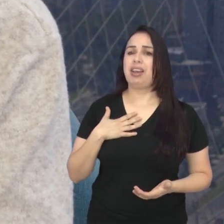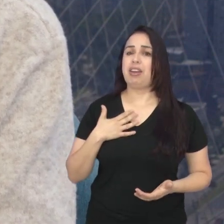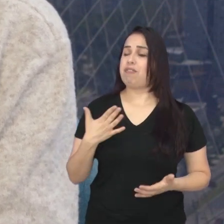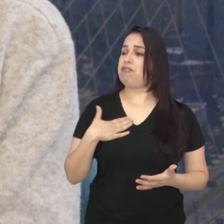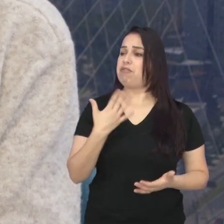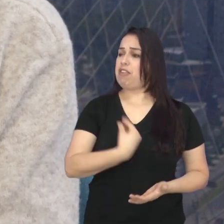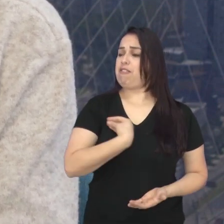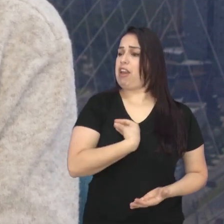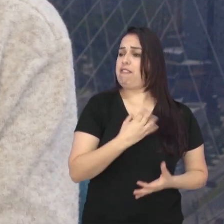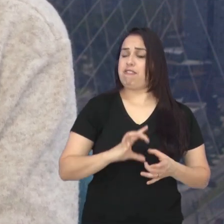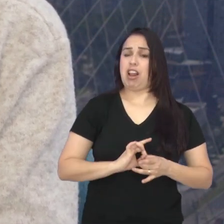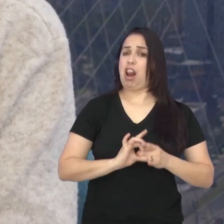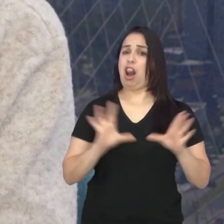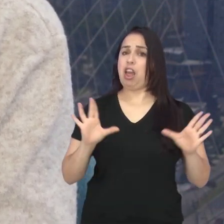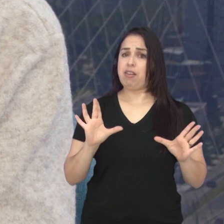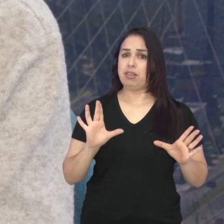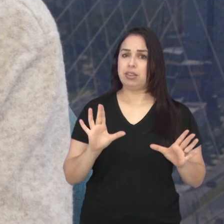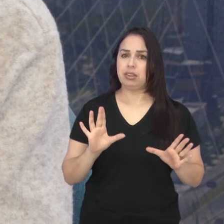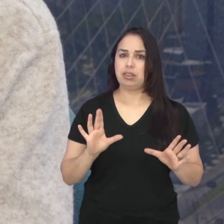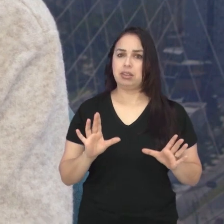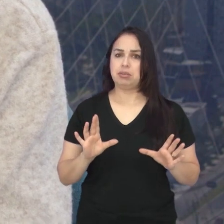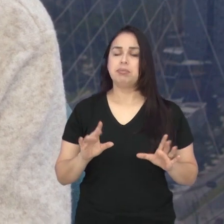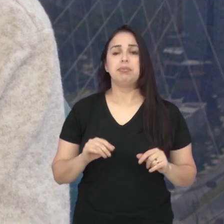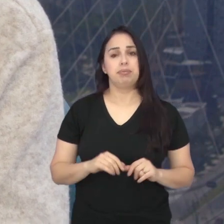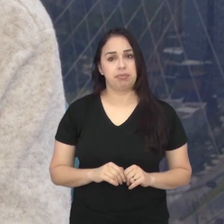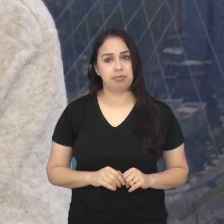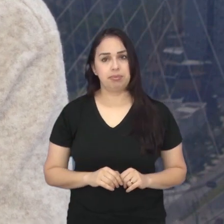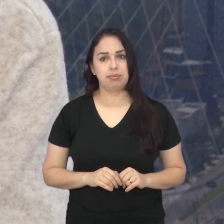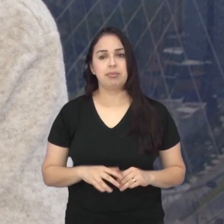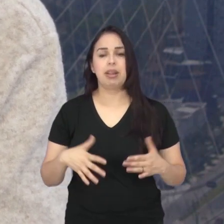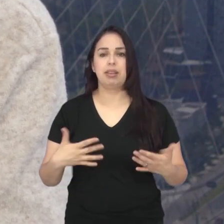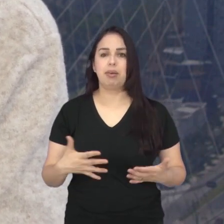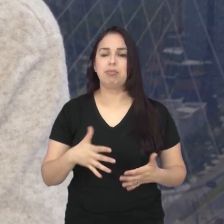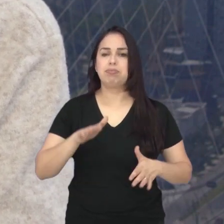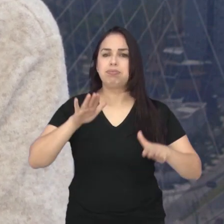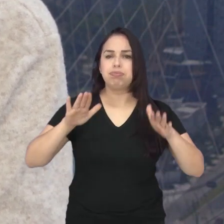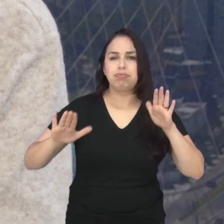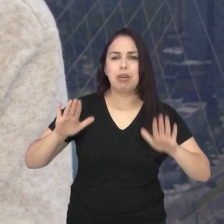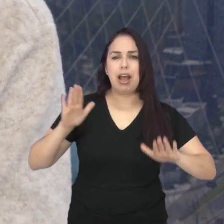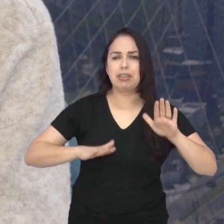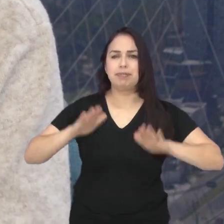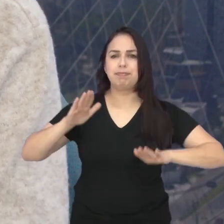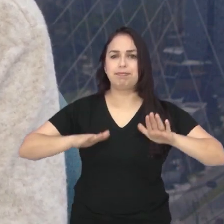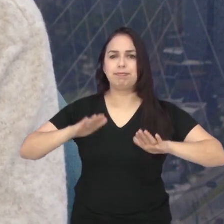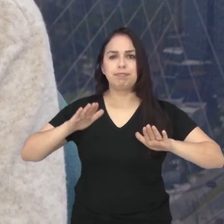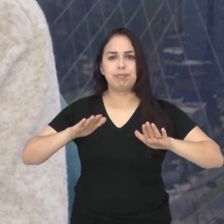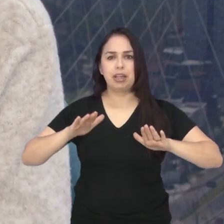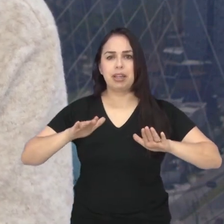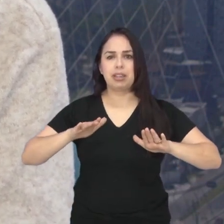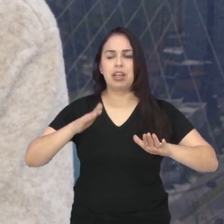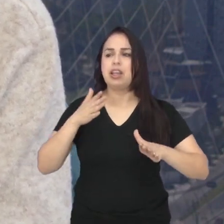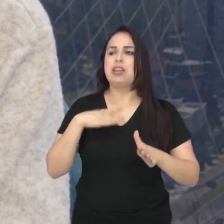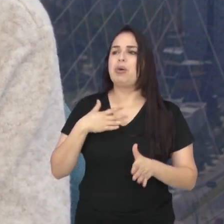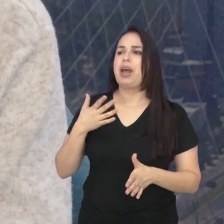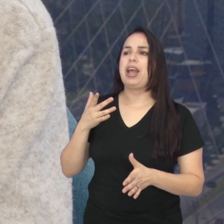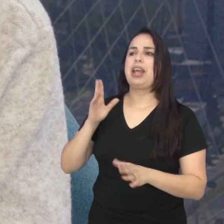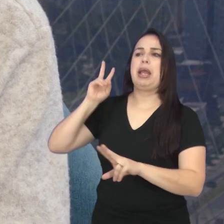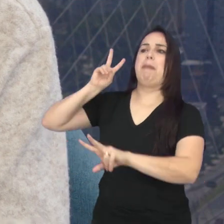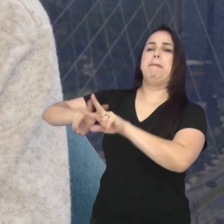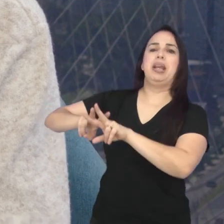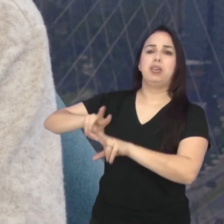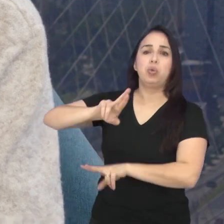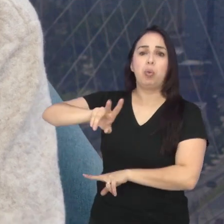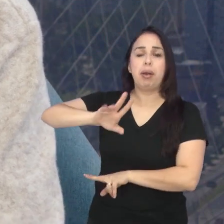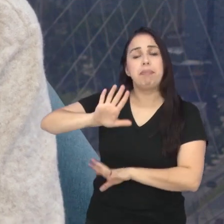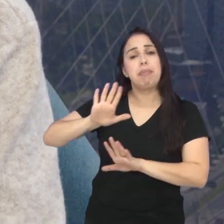viver uma vida livre de violência. Então, às vezes, a parte civil interessa mais para ela do que propriamente o tratamento